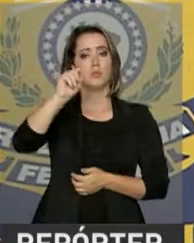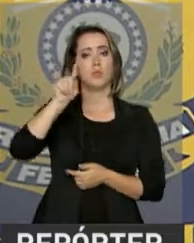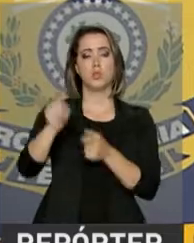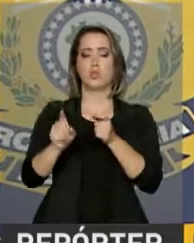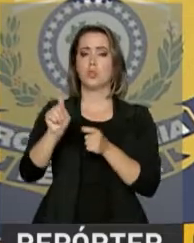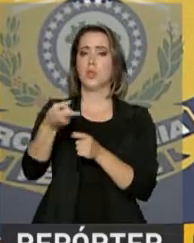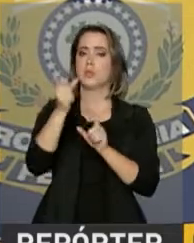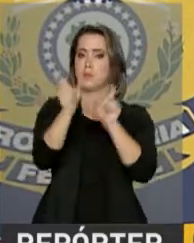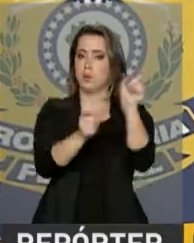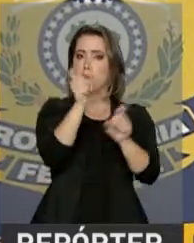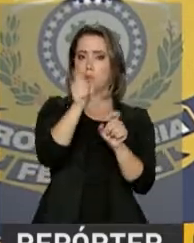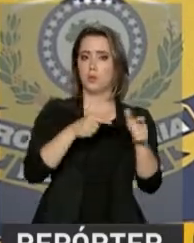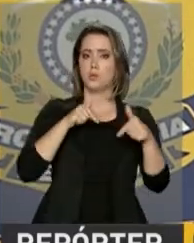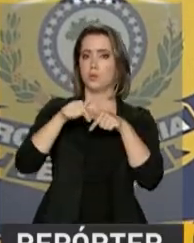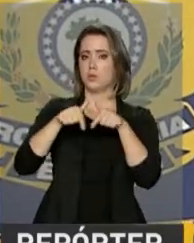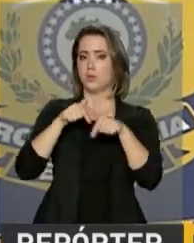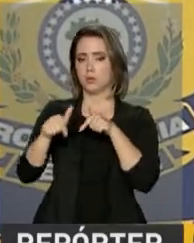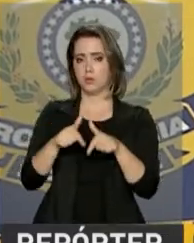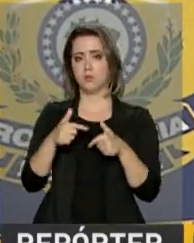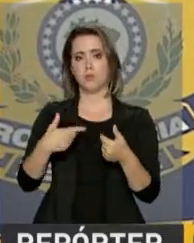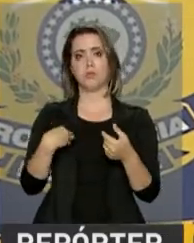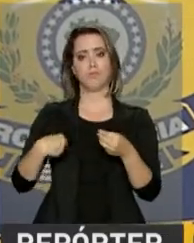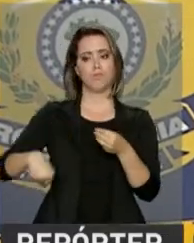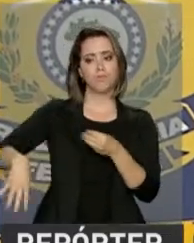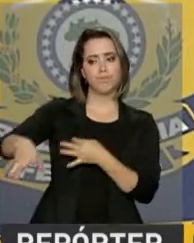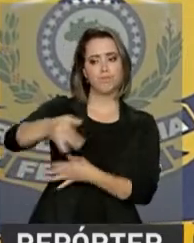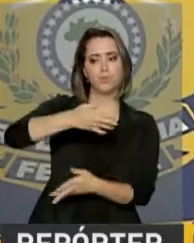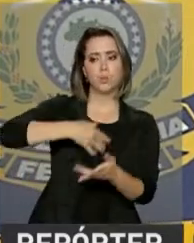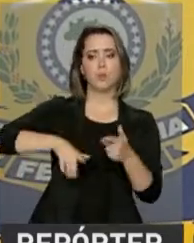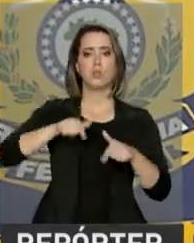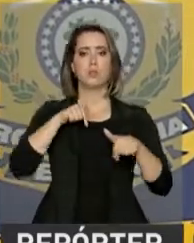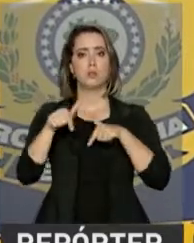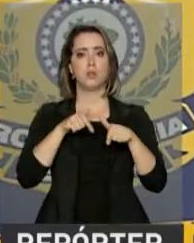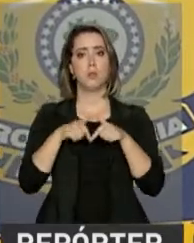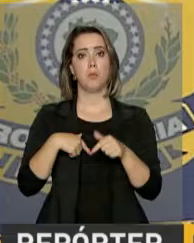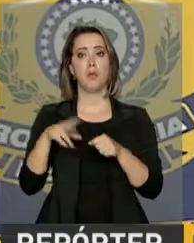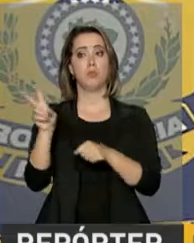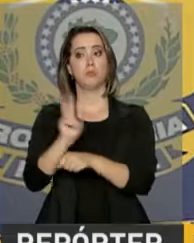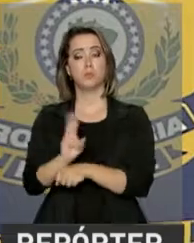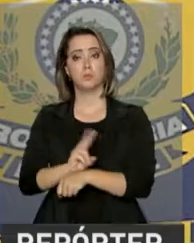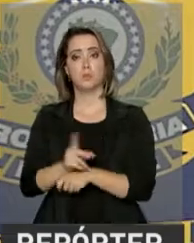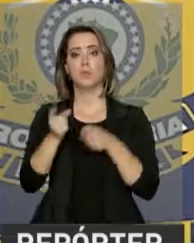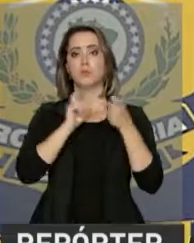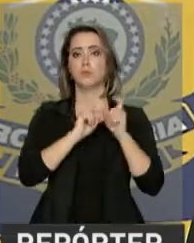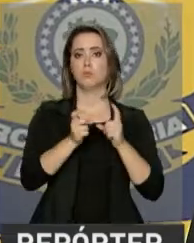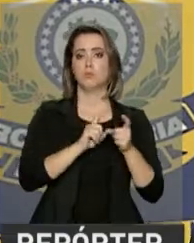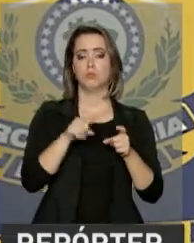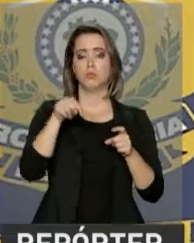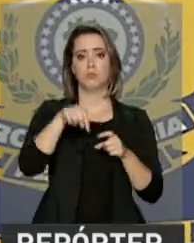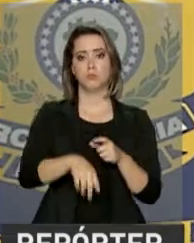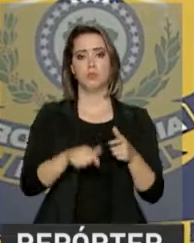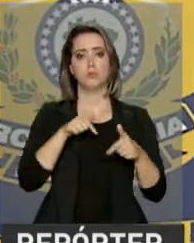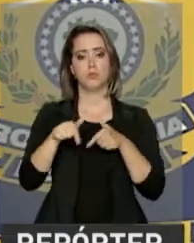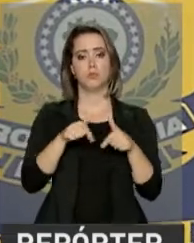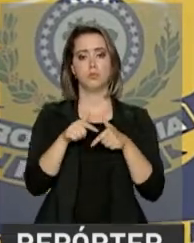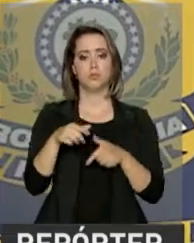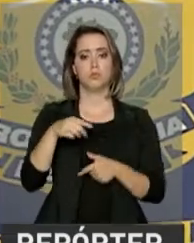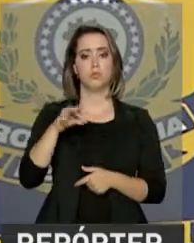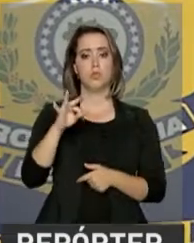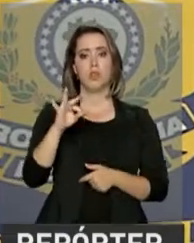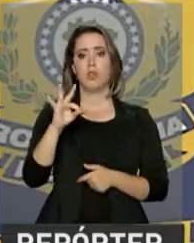da polícia rodoviária federal estão envolvidos nas atividades operacionais atrativas da operação